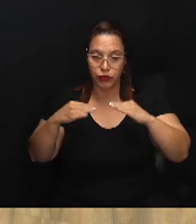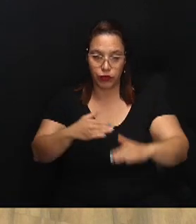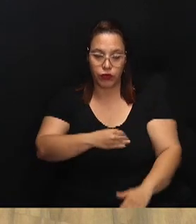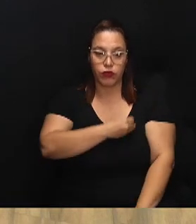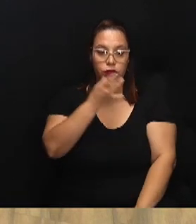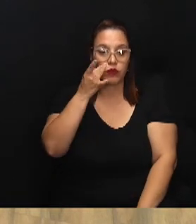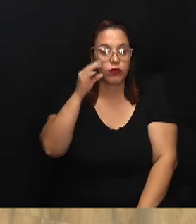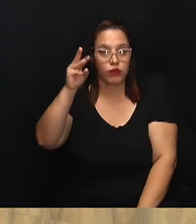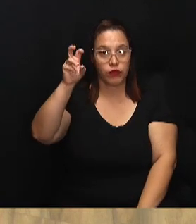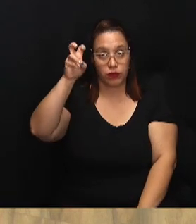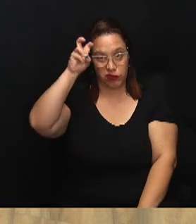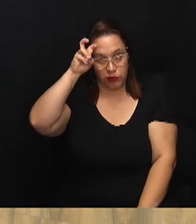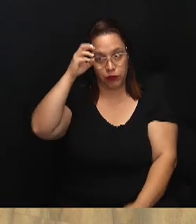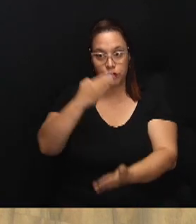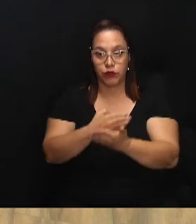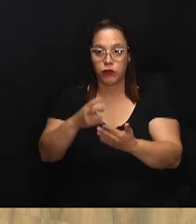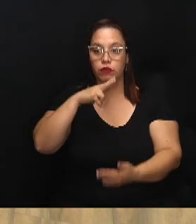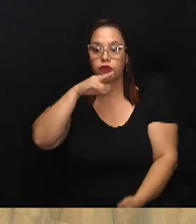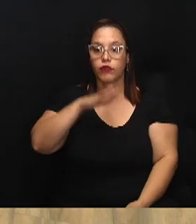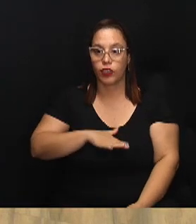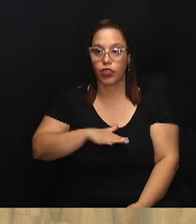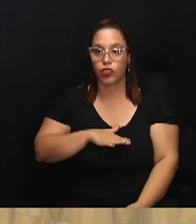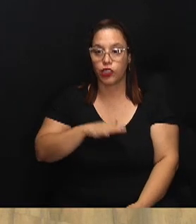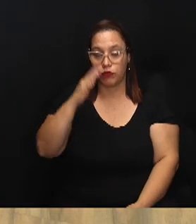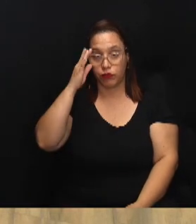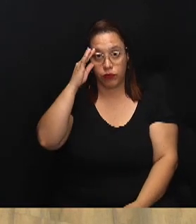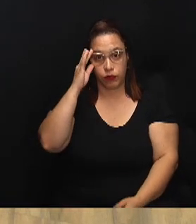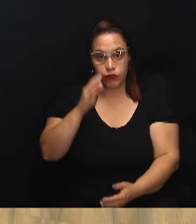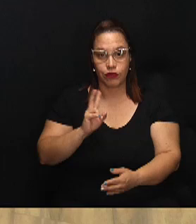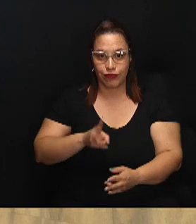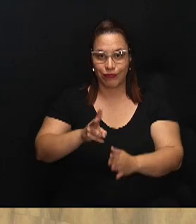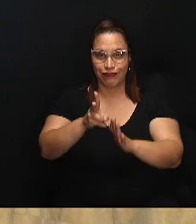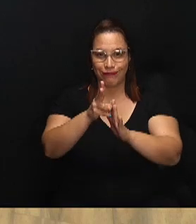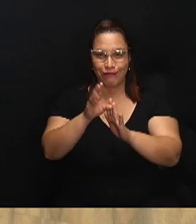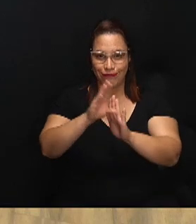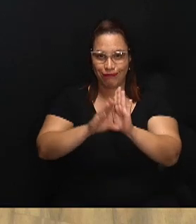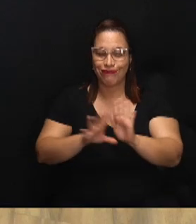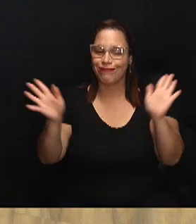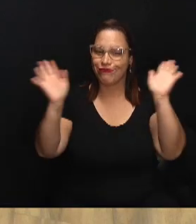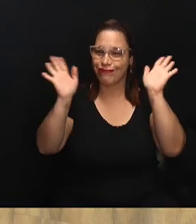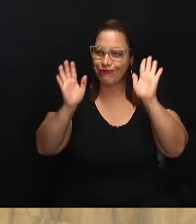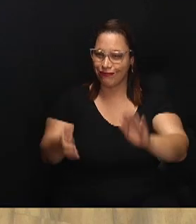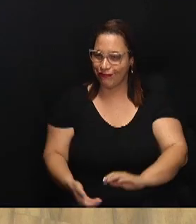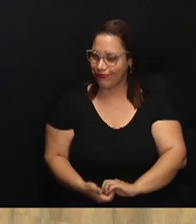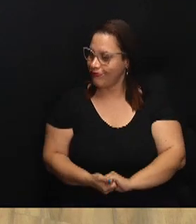nesta quinta-feira, a partir das 2 horas da tarde. Continue com a nossa programação.